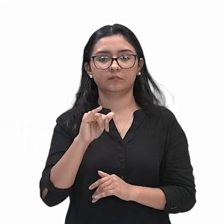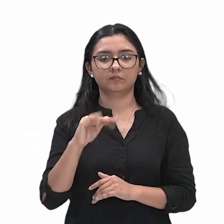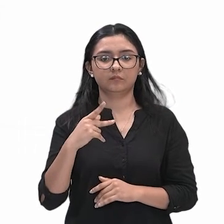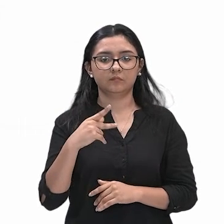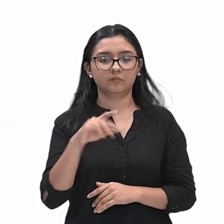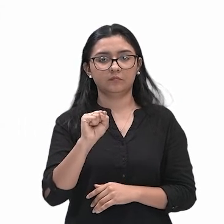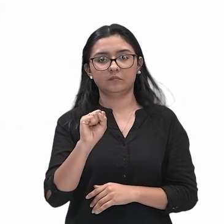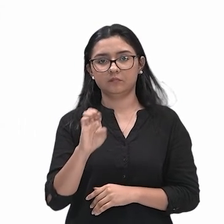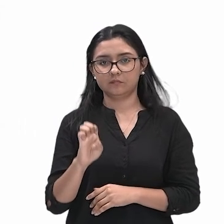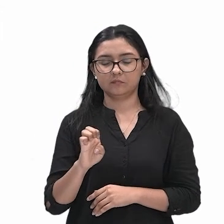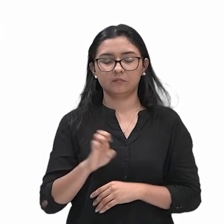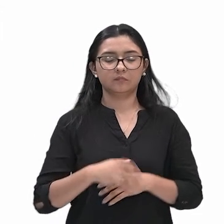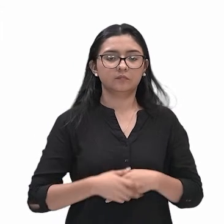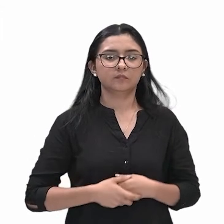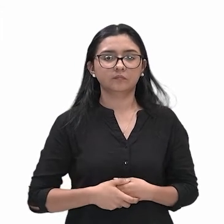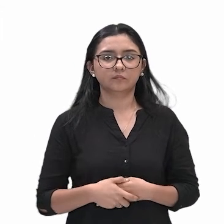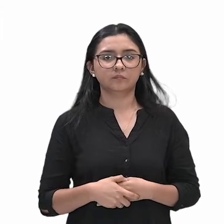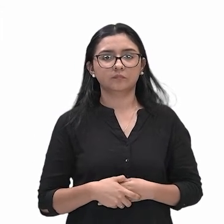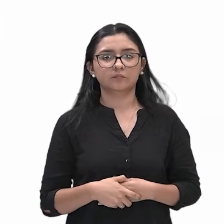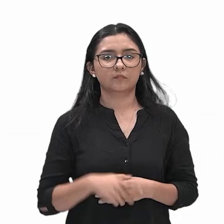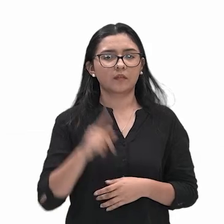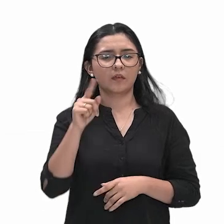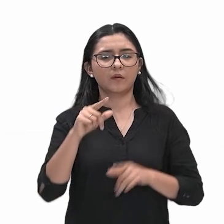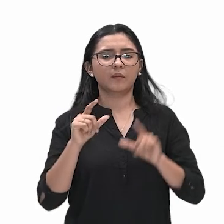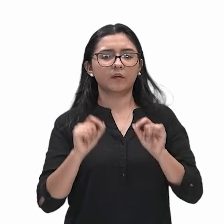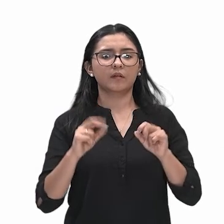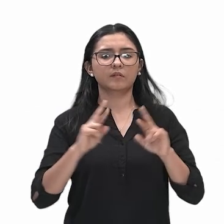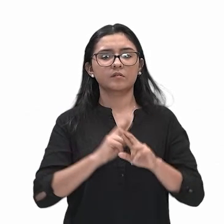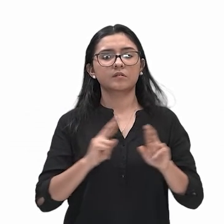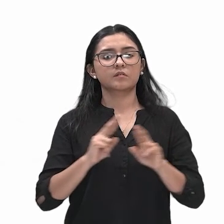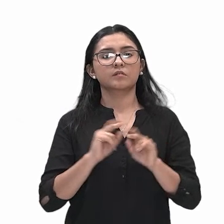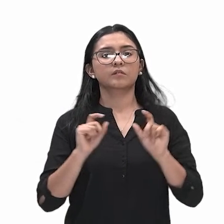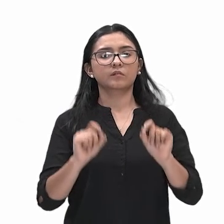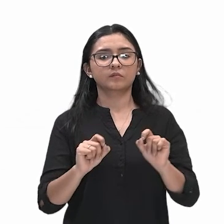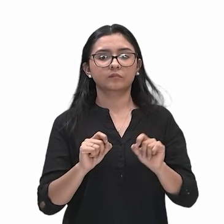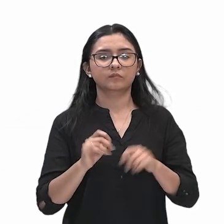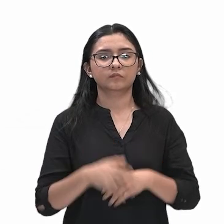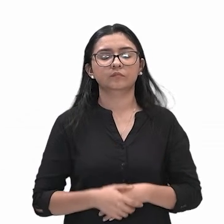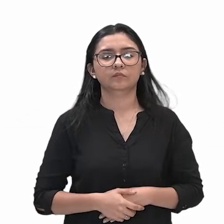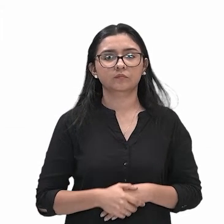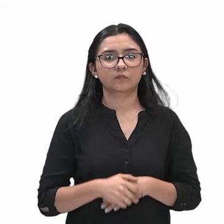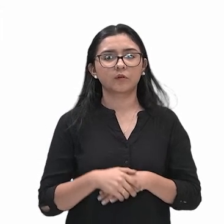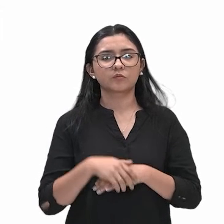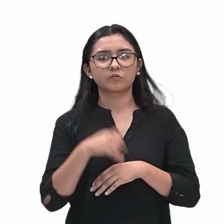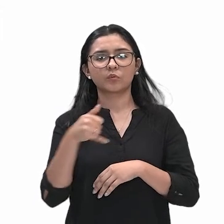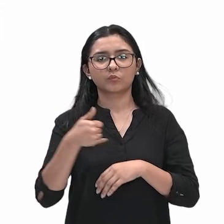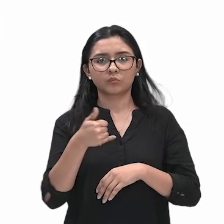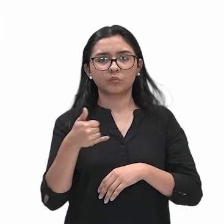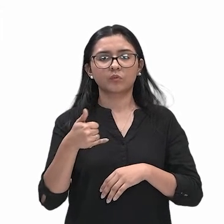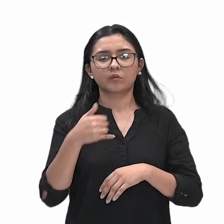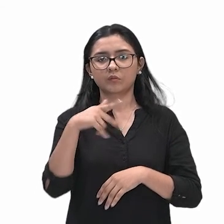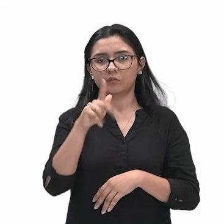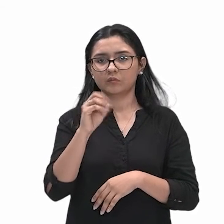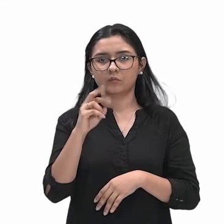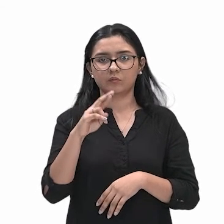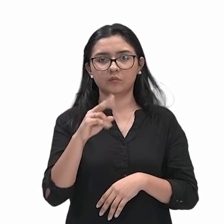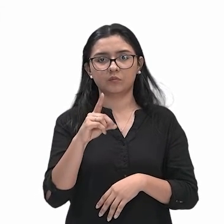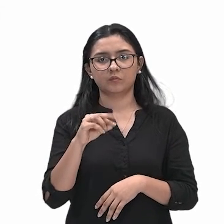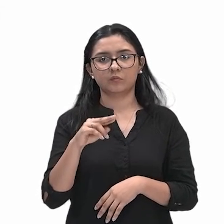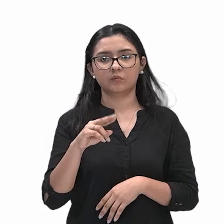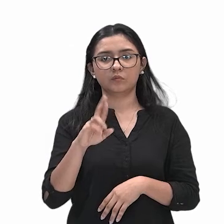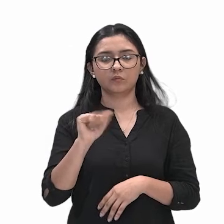a lipase, que ela já está relacionada com as gorduras. Então, as gorduras são quebradas em